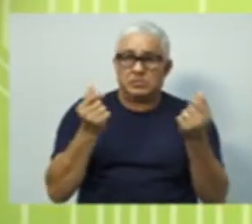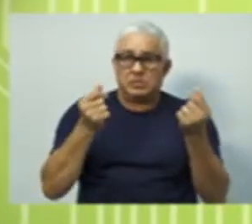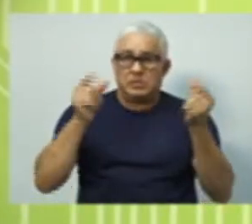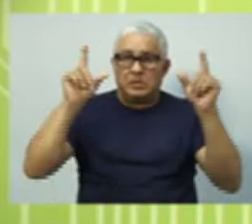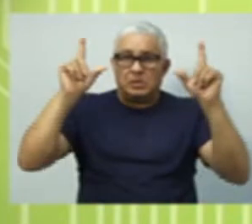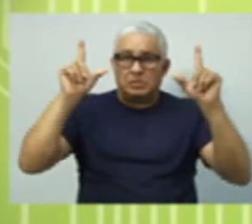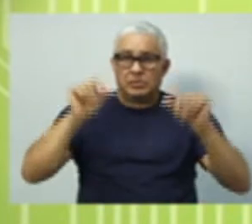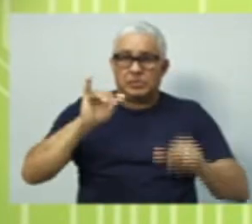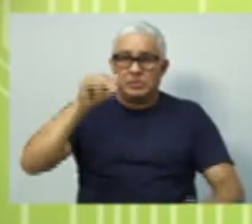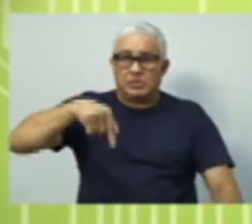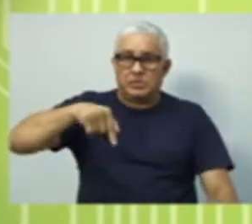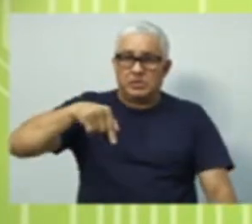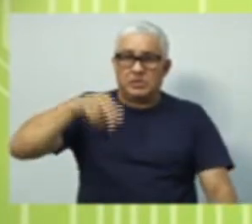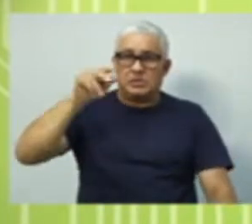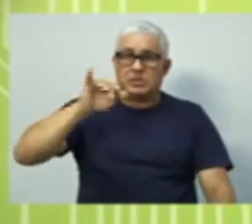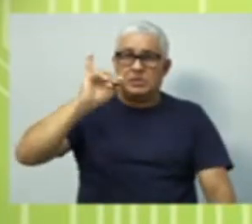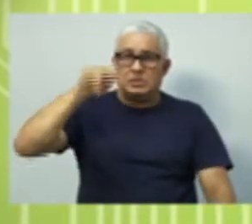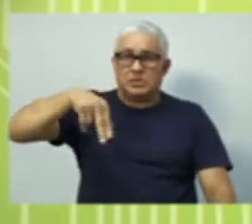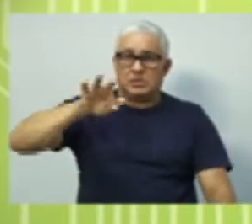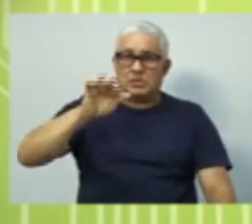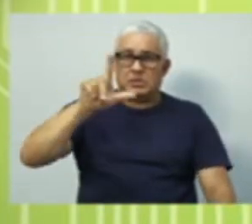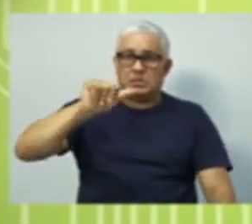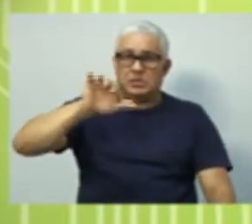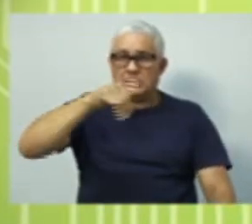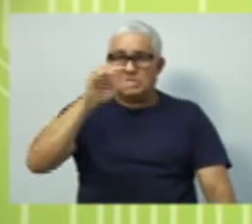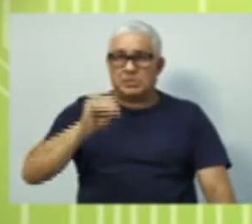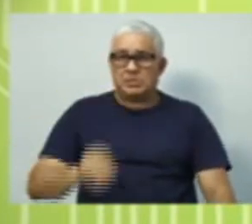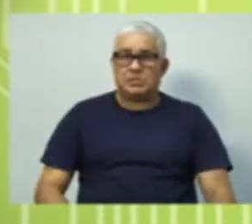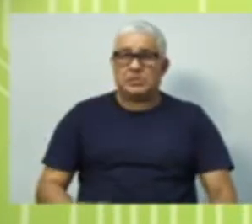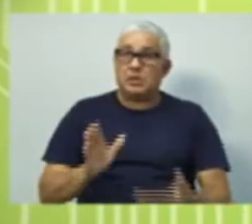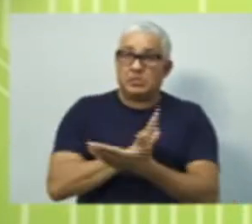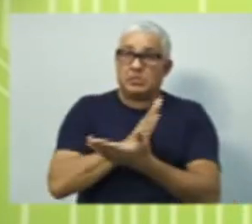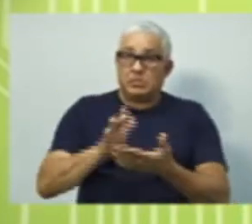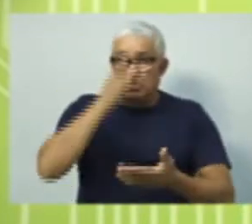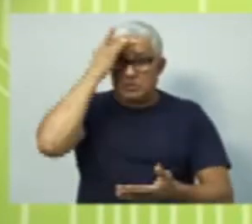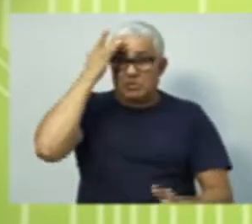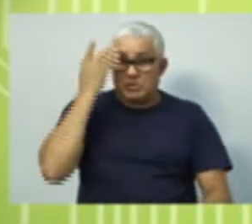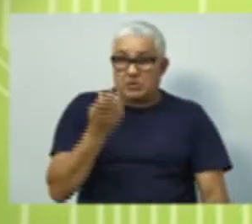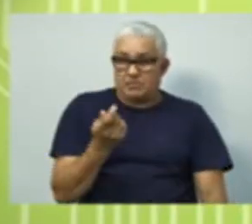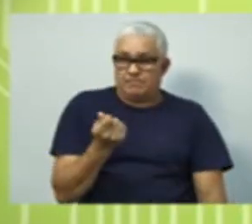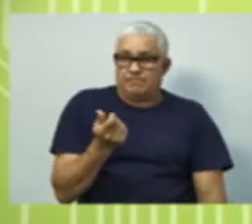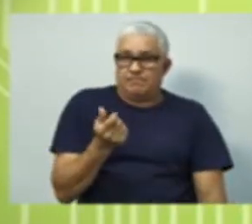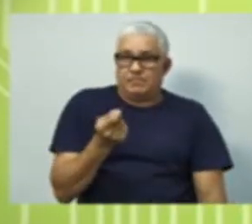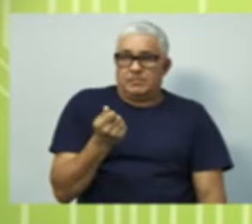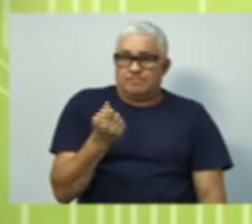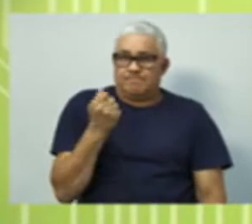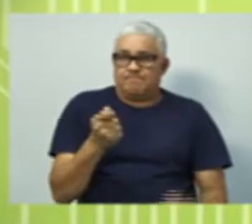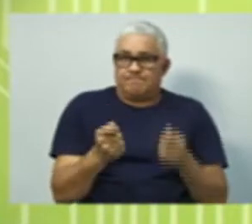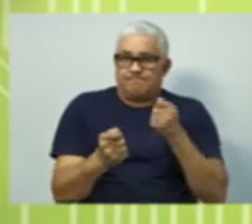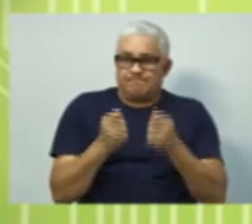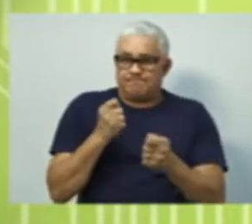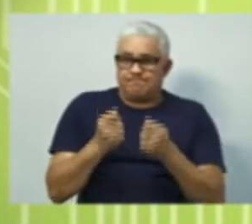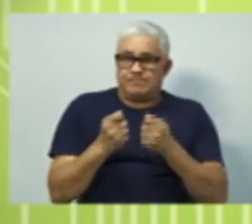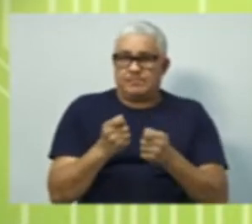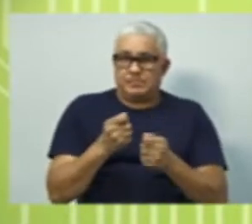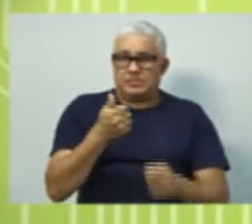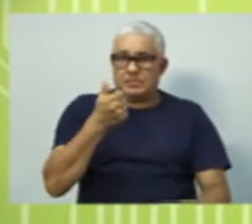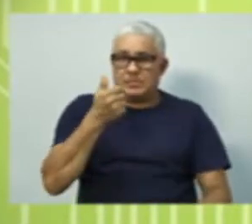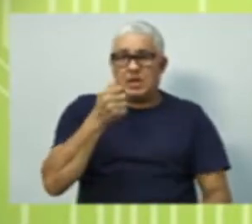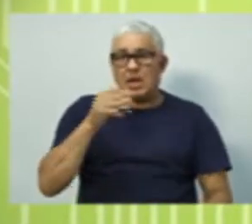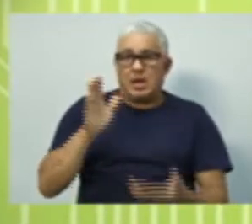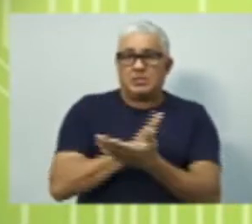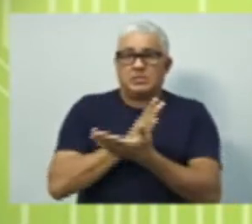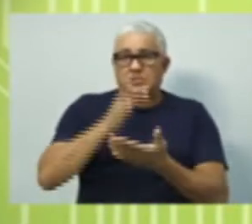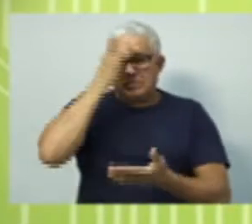inflação, as pessoas vão começar o quê? Fazer redução. Então algumas pessoas que têm o hábito de ir numa barbearia, numa cabeleireria de 15 dias